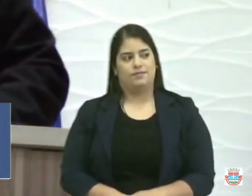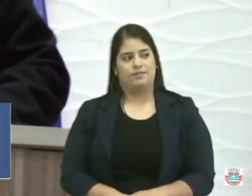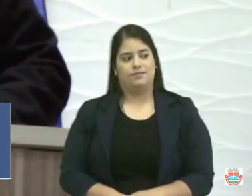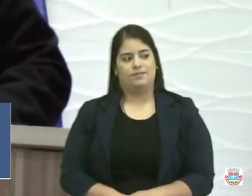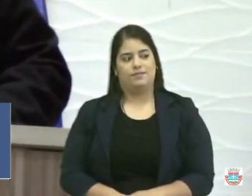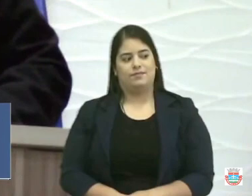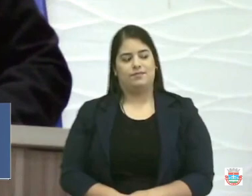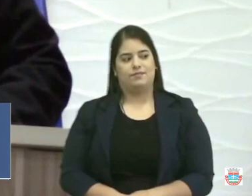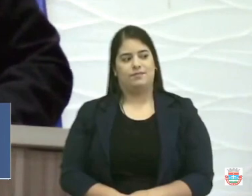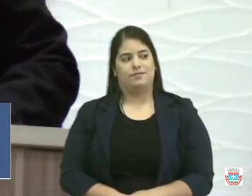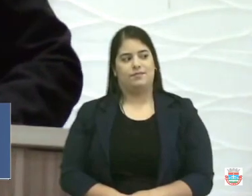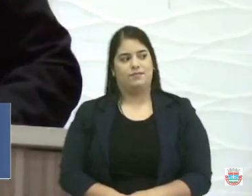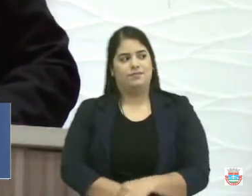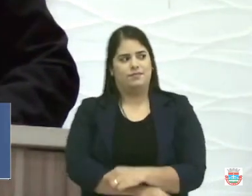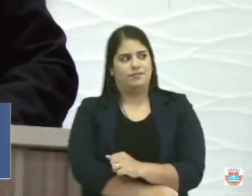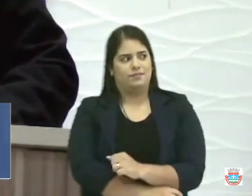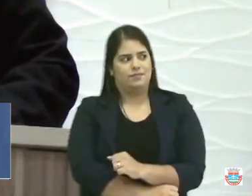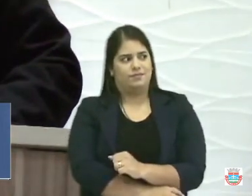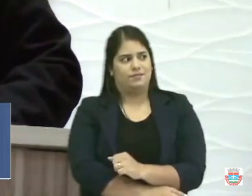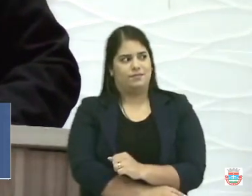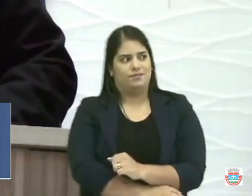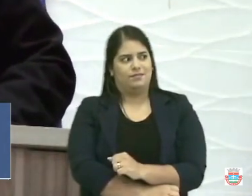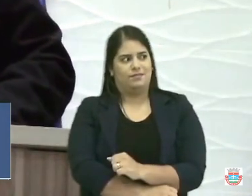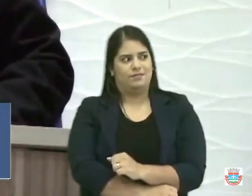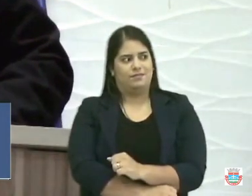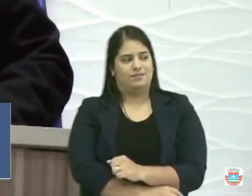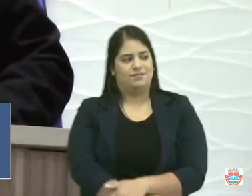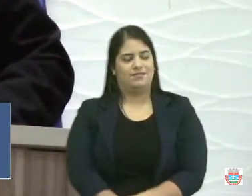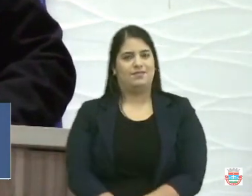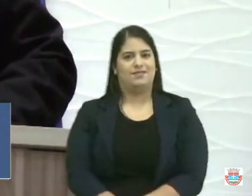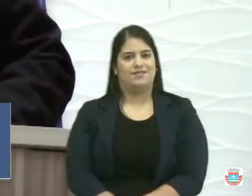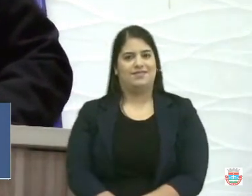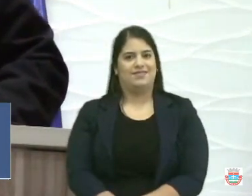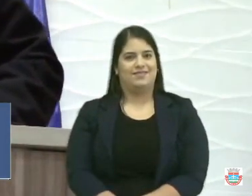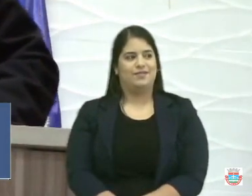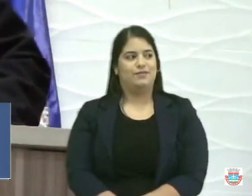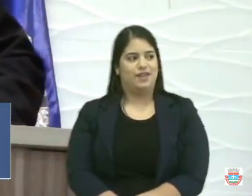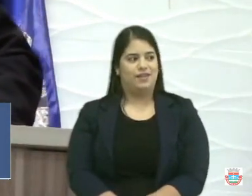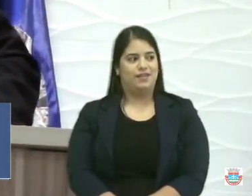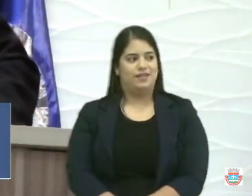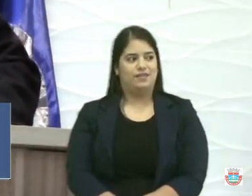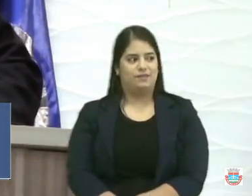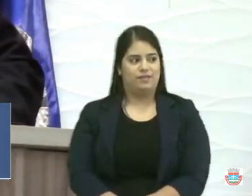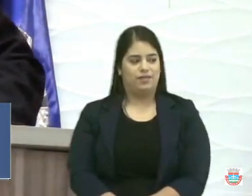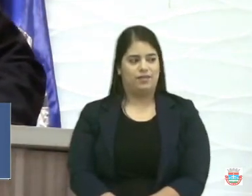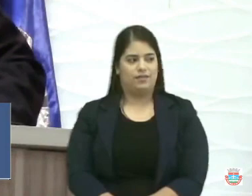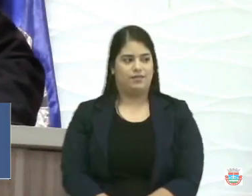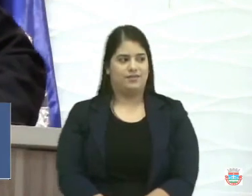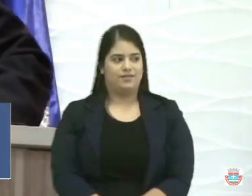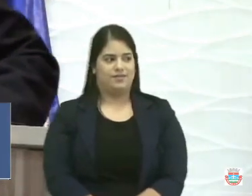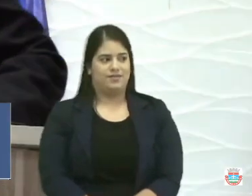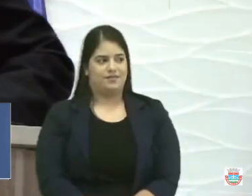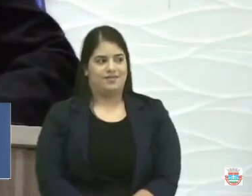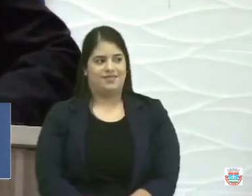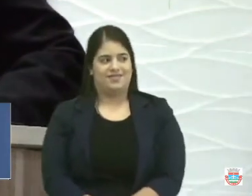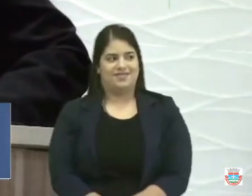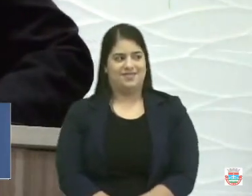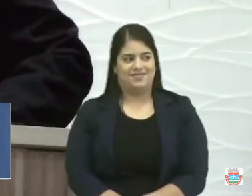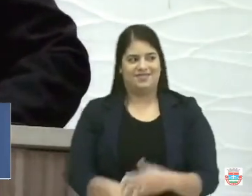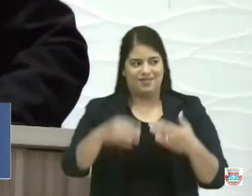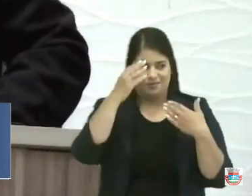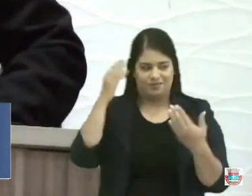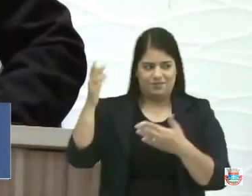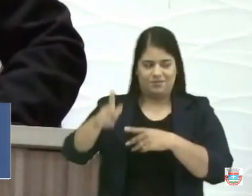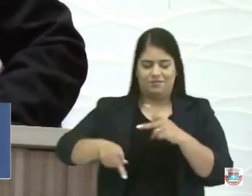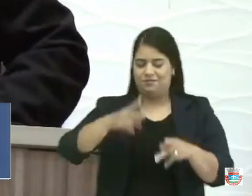mandato. O vereador votar contra eu, mas não vou votar, não. Sabe por quê? Porque não sou da sua qualidade, não. Você tem coragem para isso, mas não tem, não. Obrigado, professor Betes.